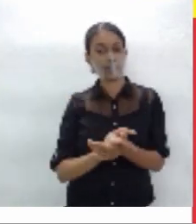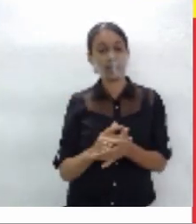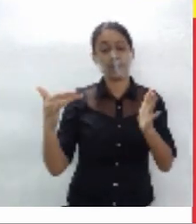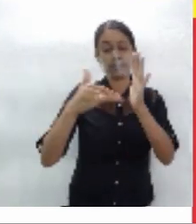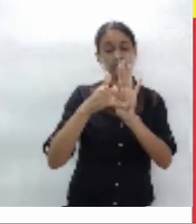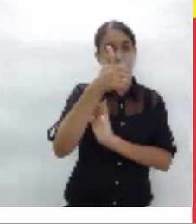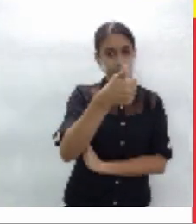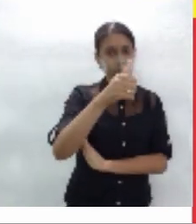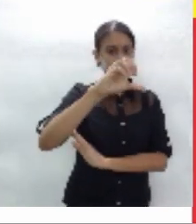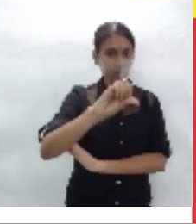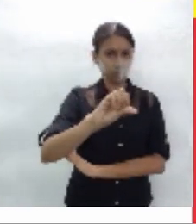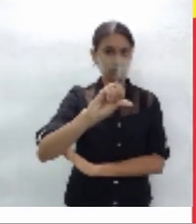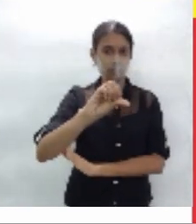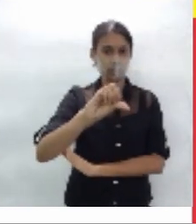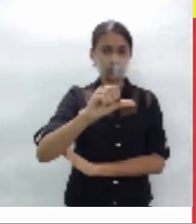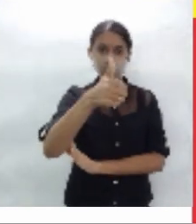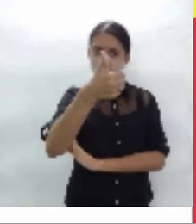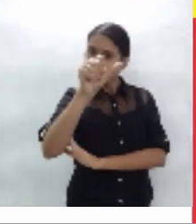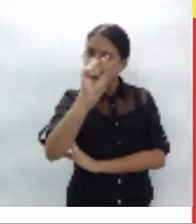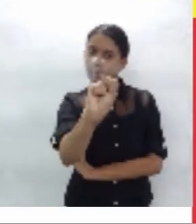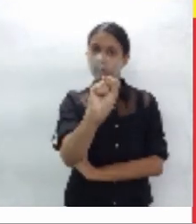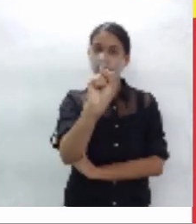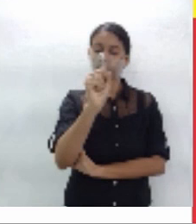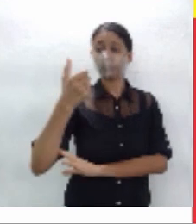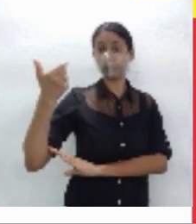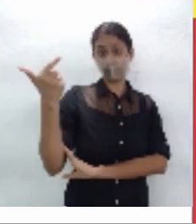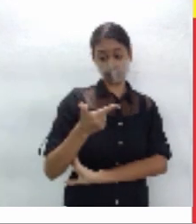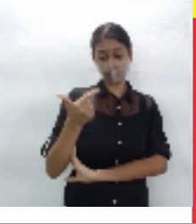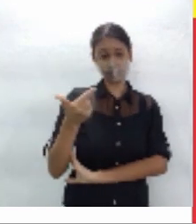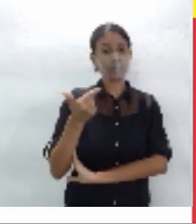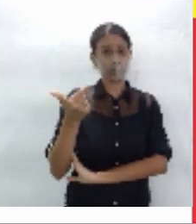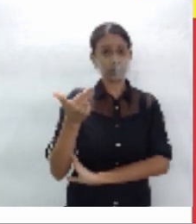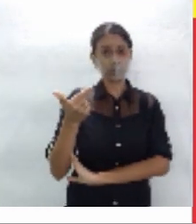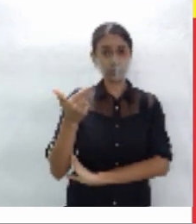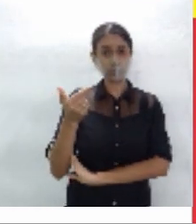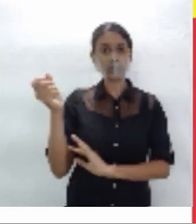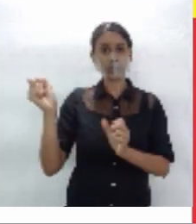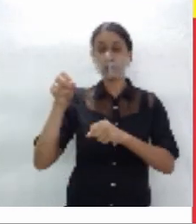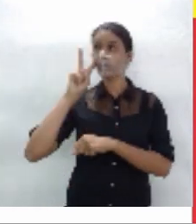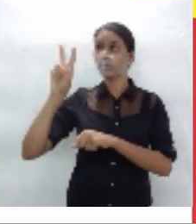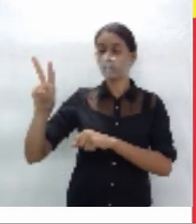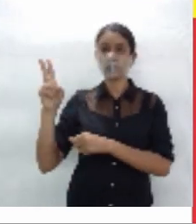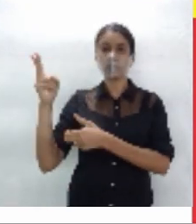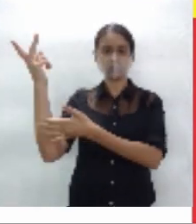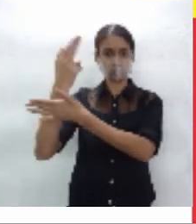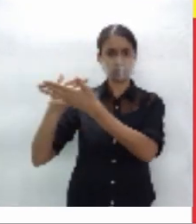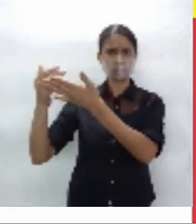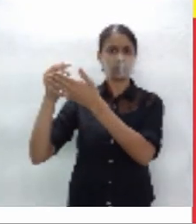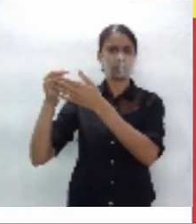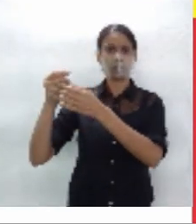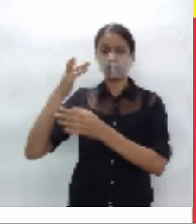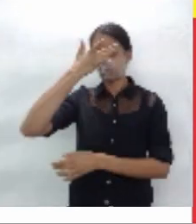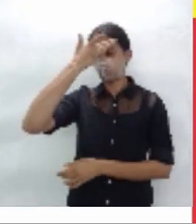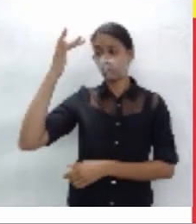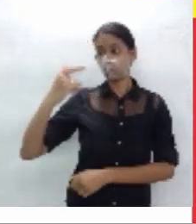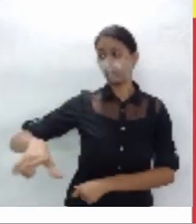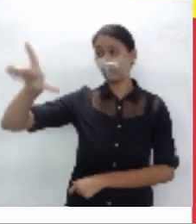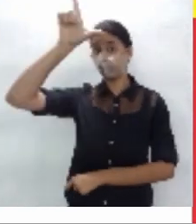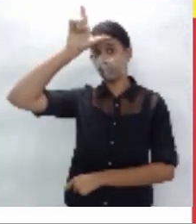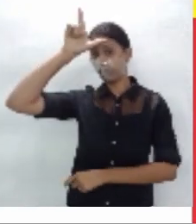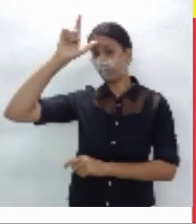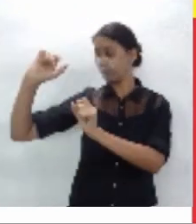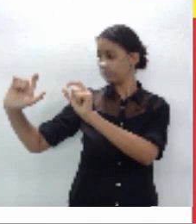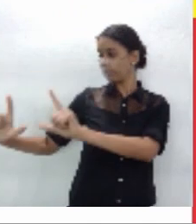1914 a 1918. E a Segunda Guerra Mundial, que vocês estão vendo esses líderes